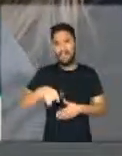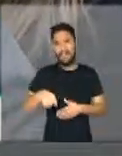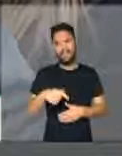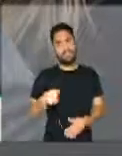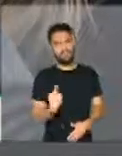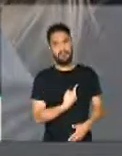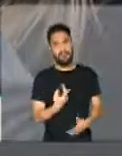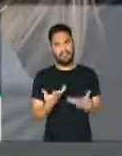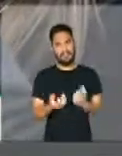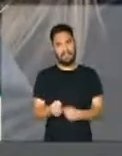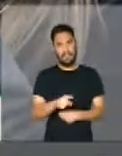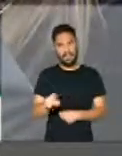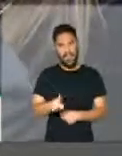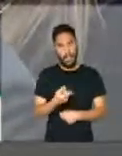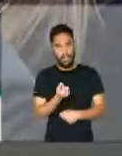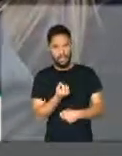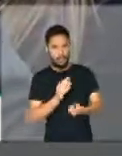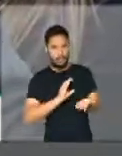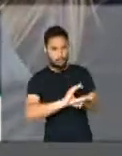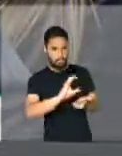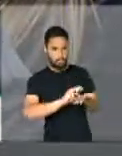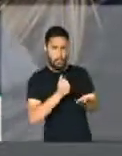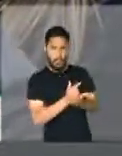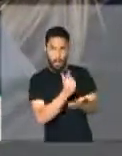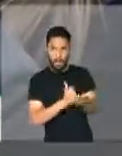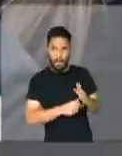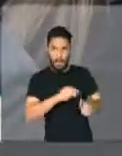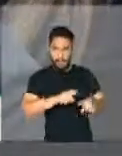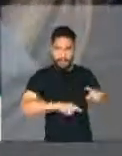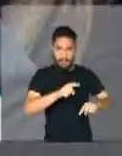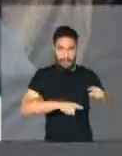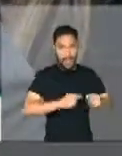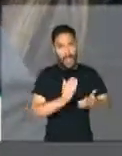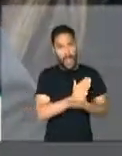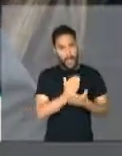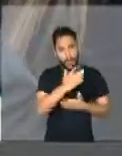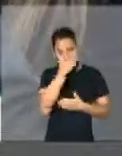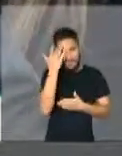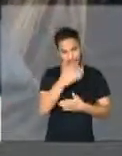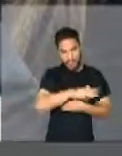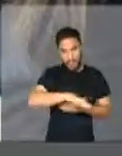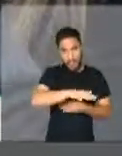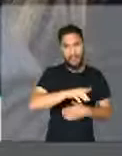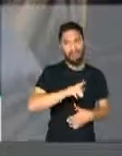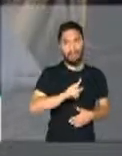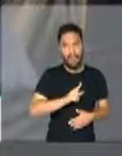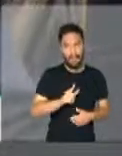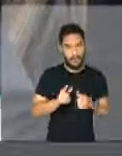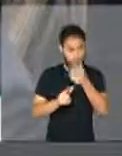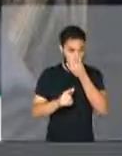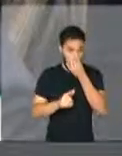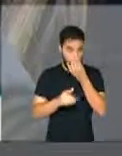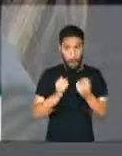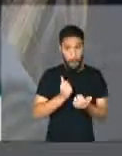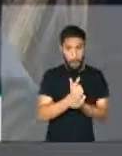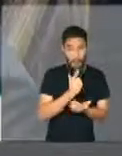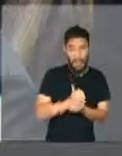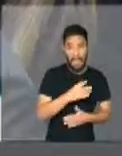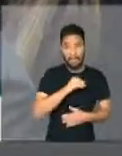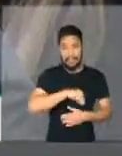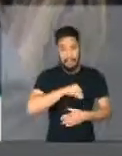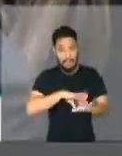aceitar recursos para comprar bens para o luxo de algumas autoridades, recursos para pagar